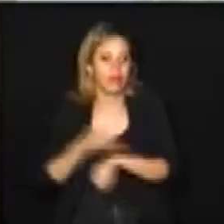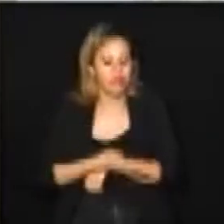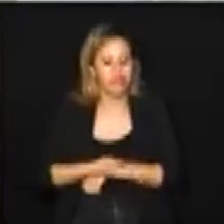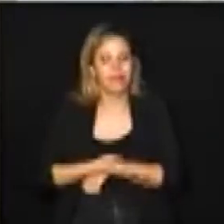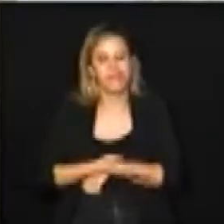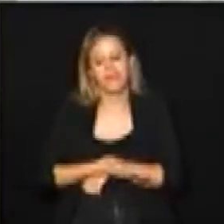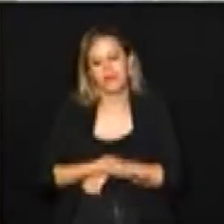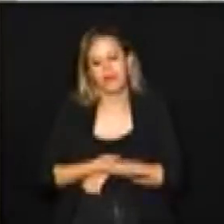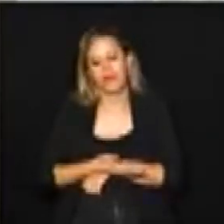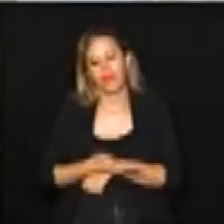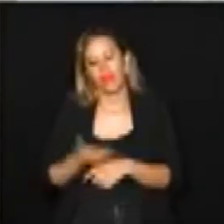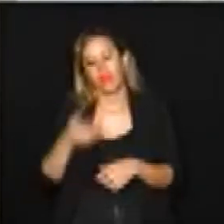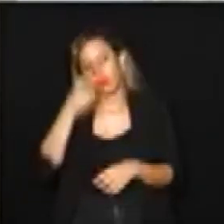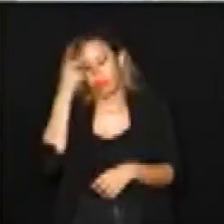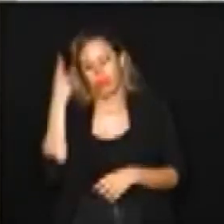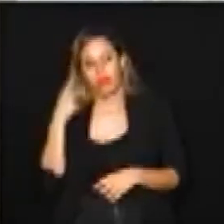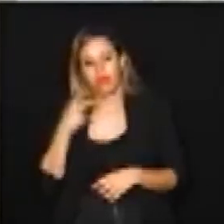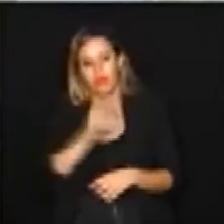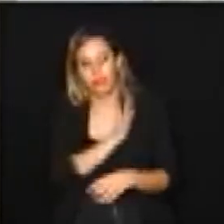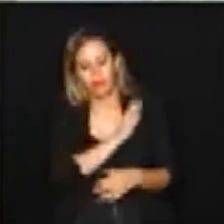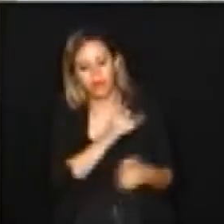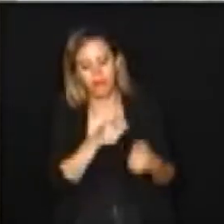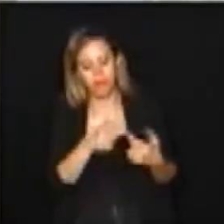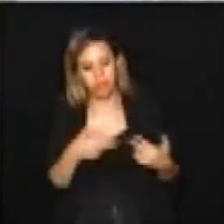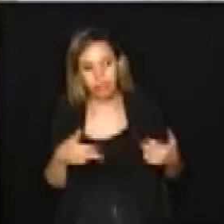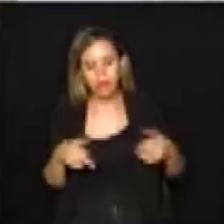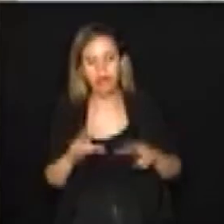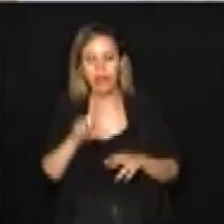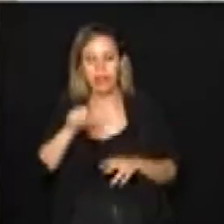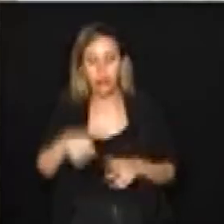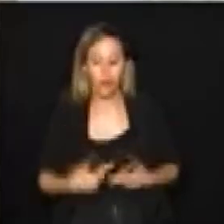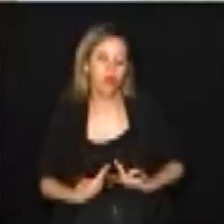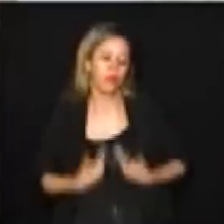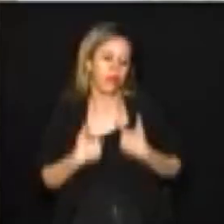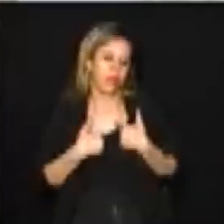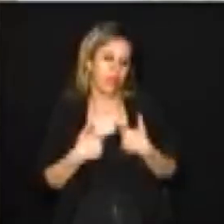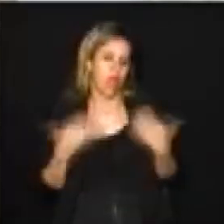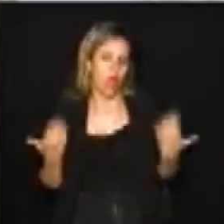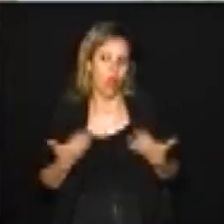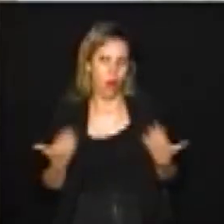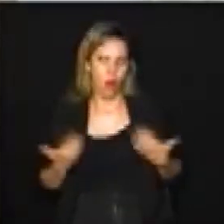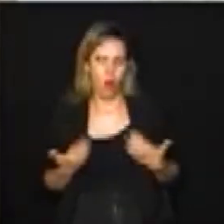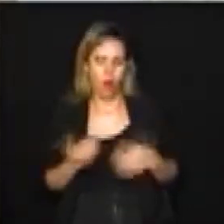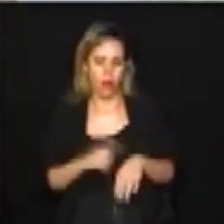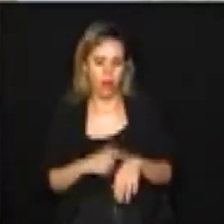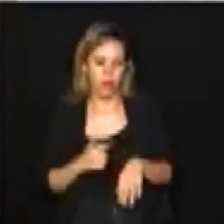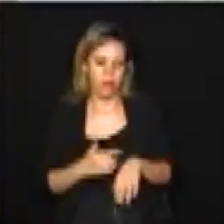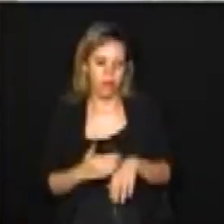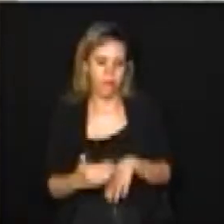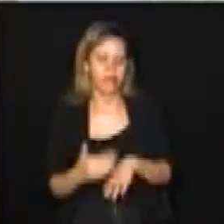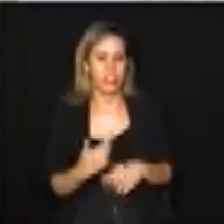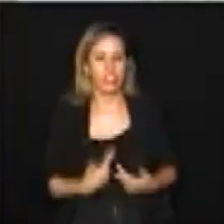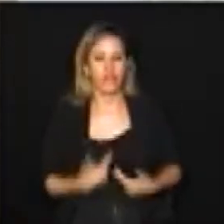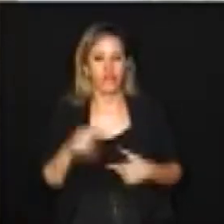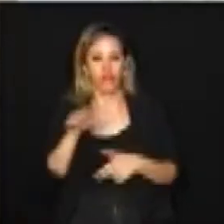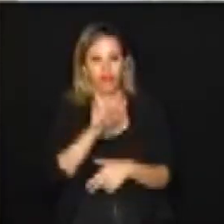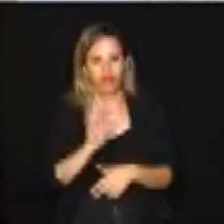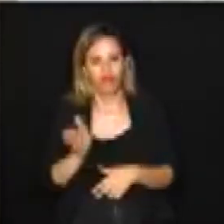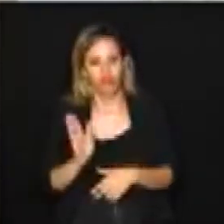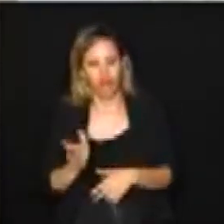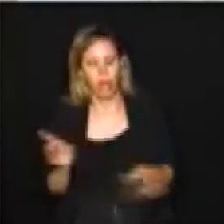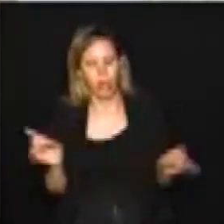anestésica, a visita cardiológica e depois vai ser operada. O que nós decidimos agora é que as cirurgias eletivas que já